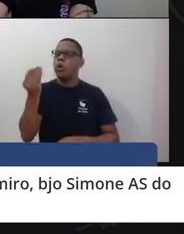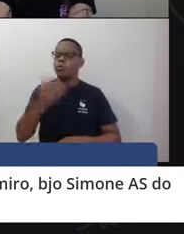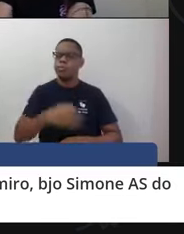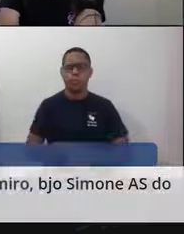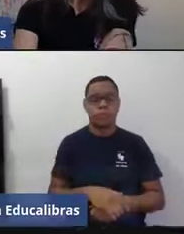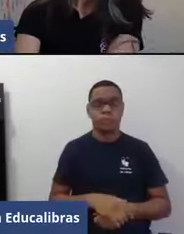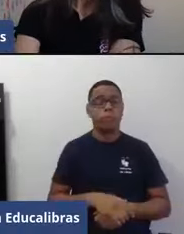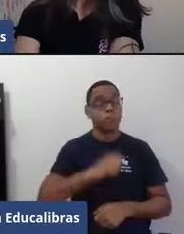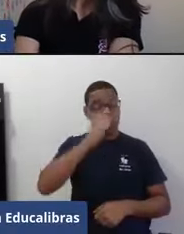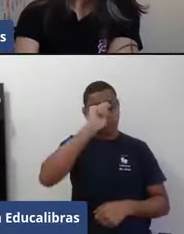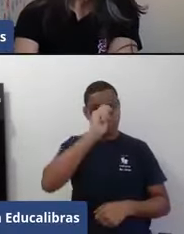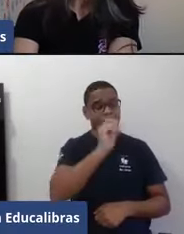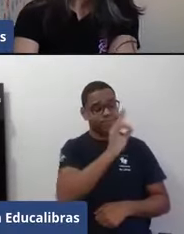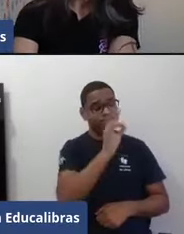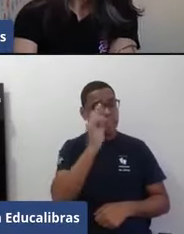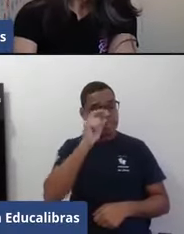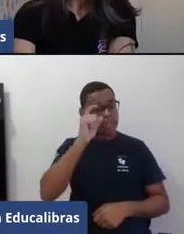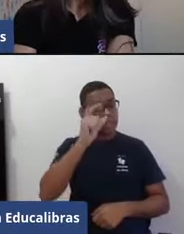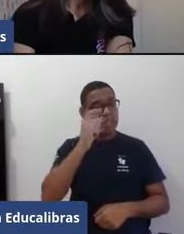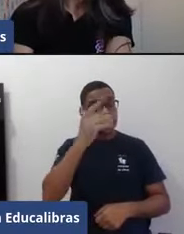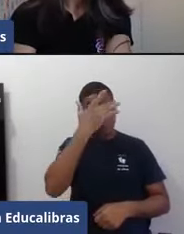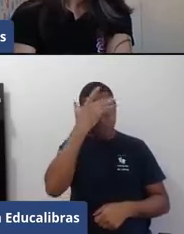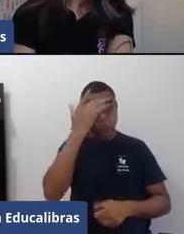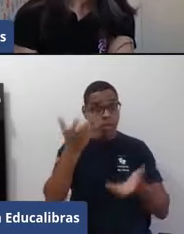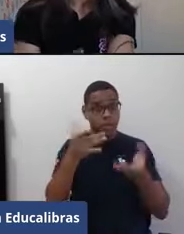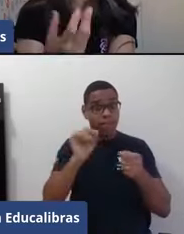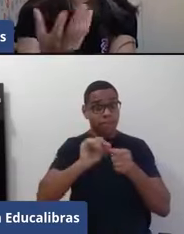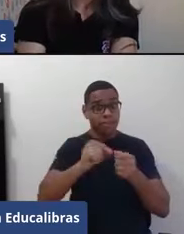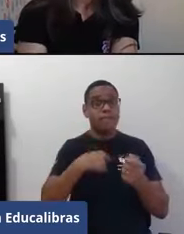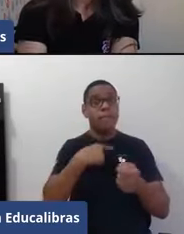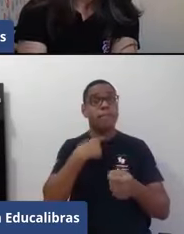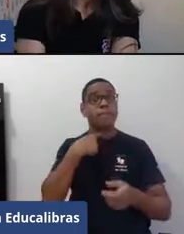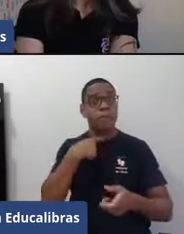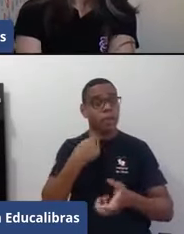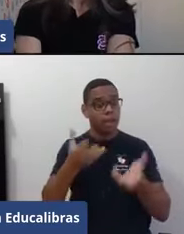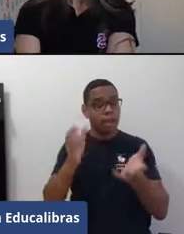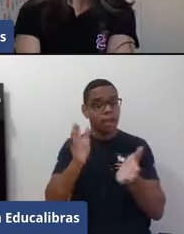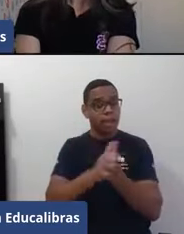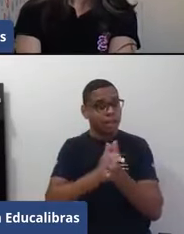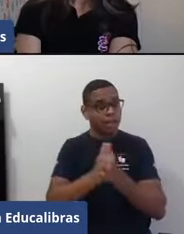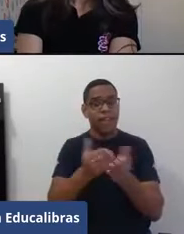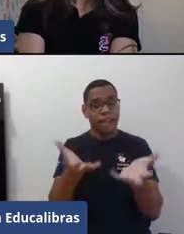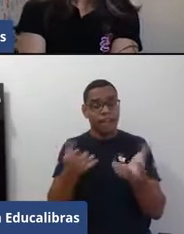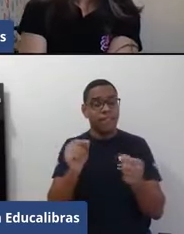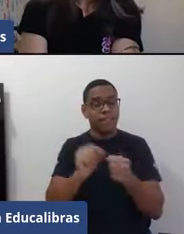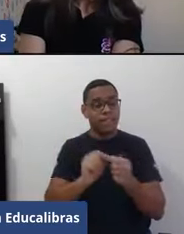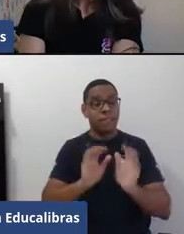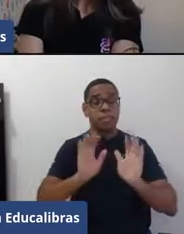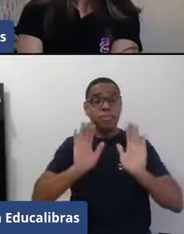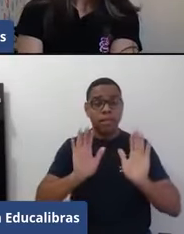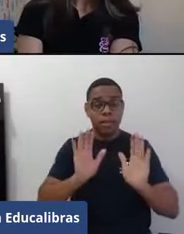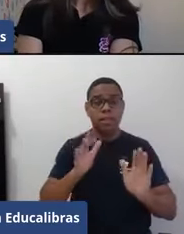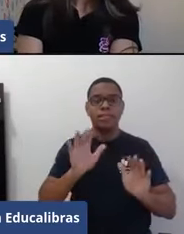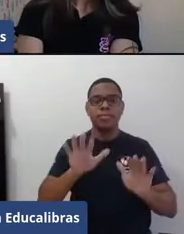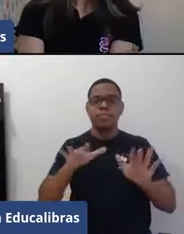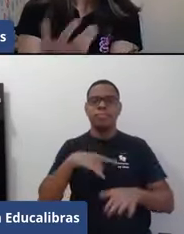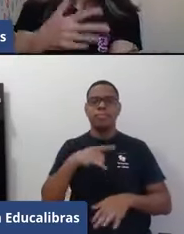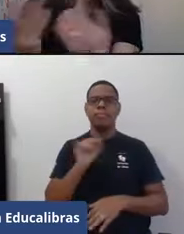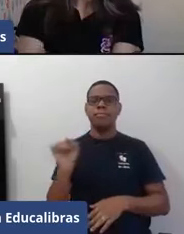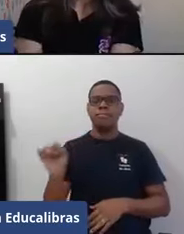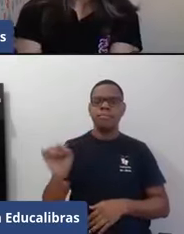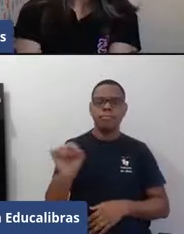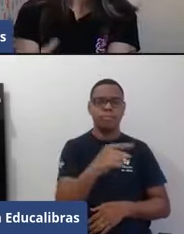Cid, é muito interessante. As pessoas até querem fazer, elas têm até boa vontade, né? Mas elas têm ainda muito medo, é